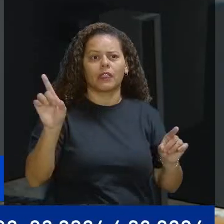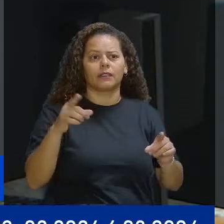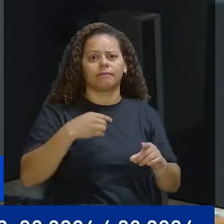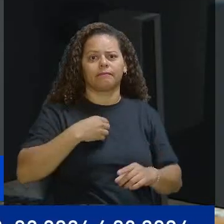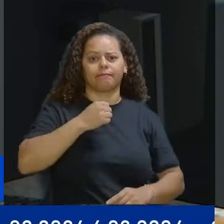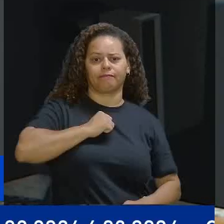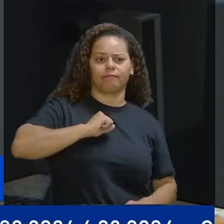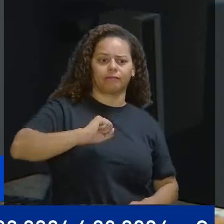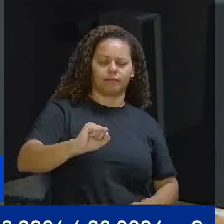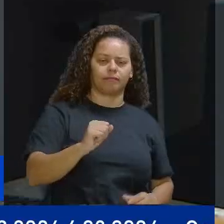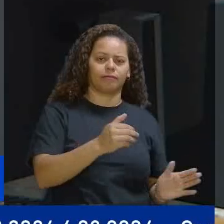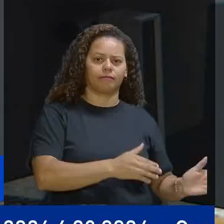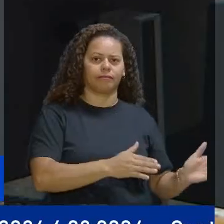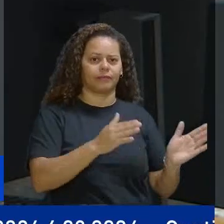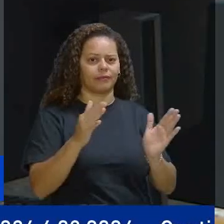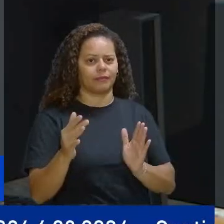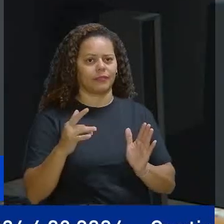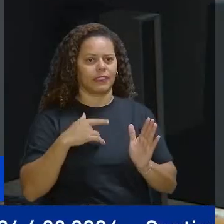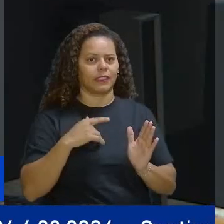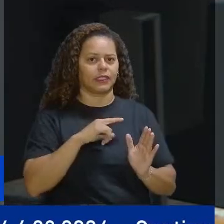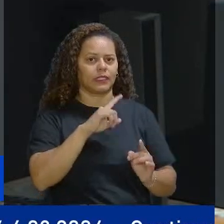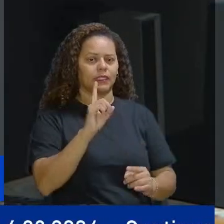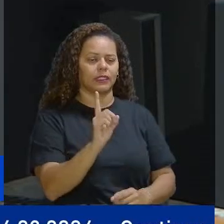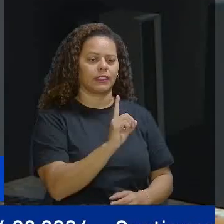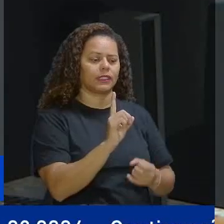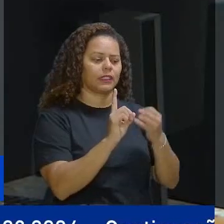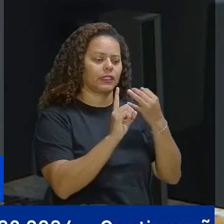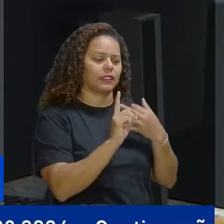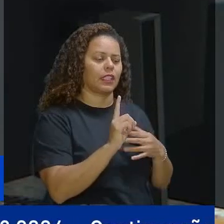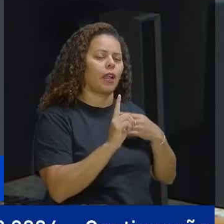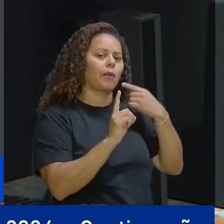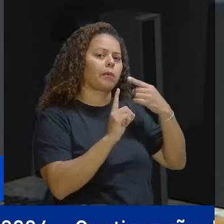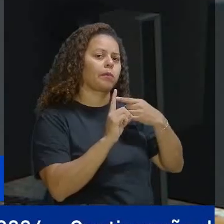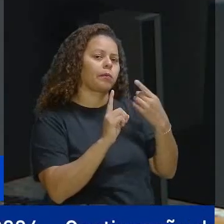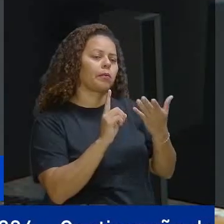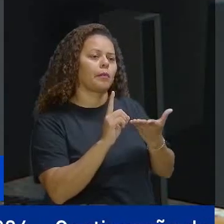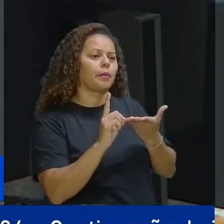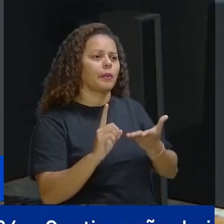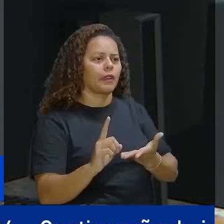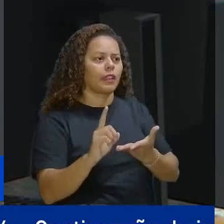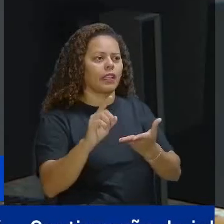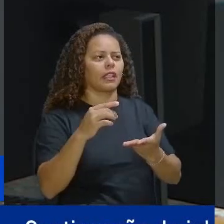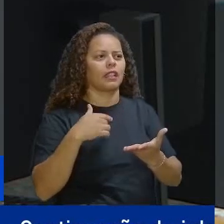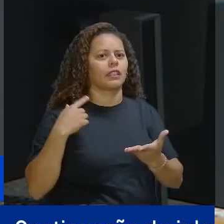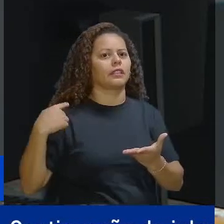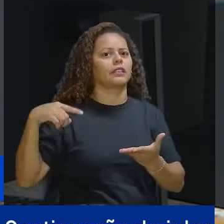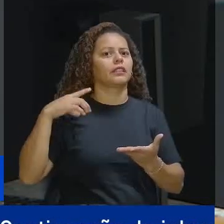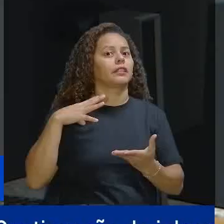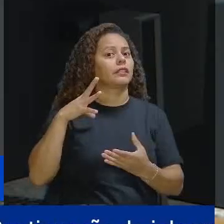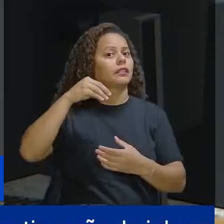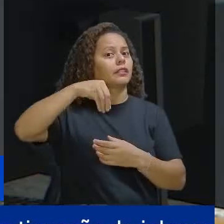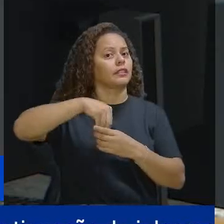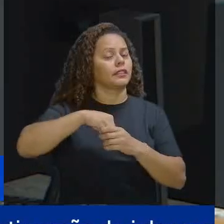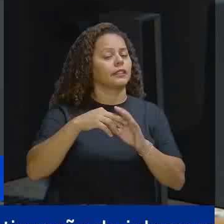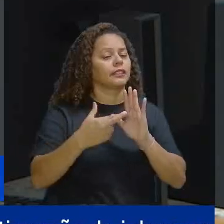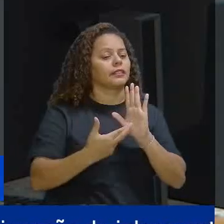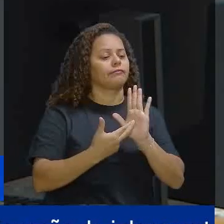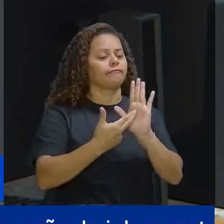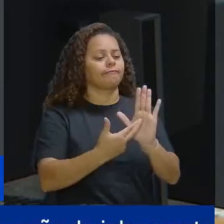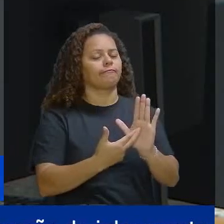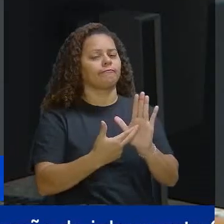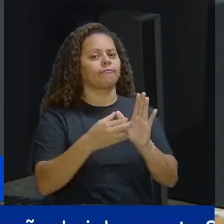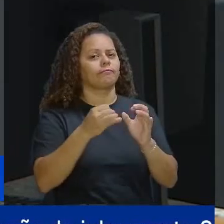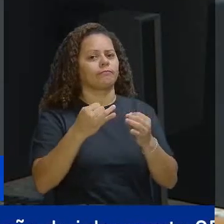tempo destinado à sustentação oral, não identifico irregularidade. Isso porque o regimento interno desta Corte foi observado, tendo